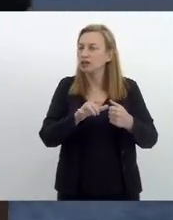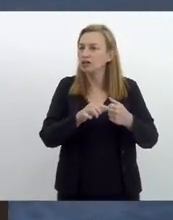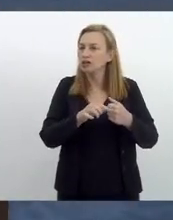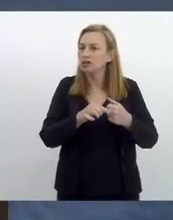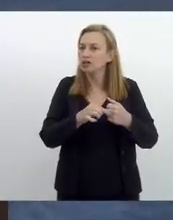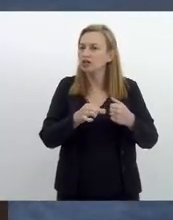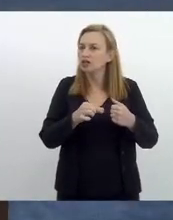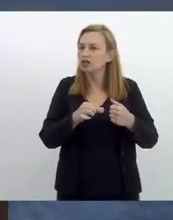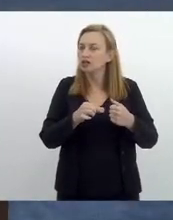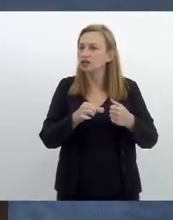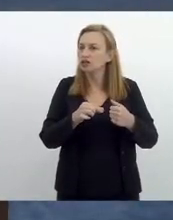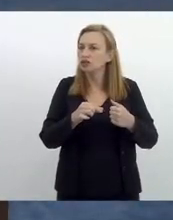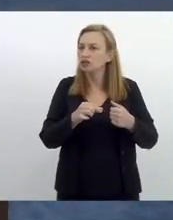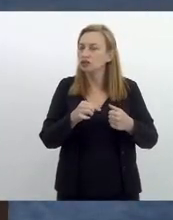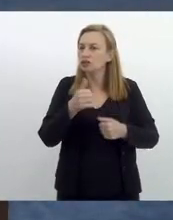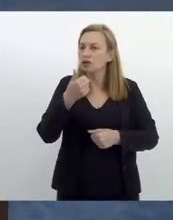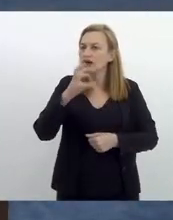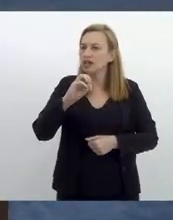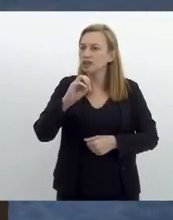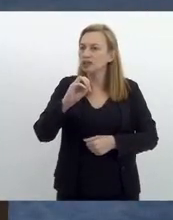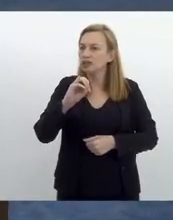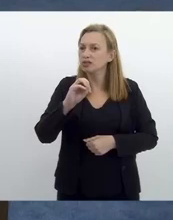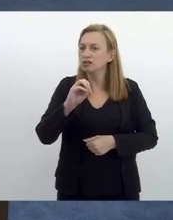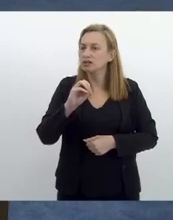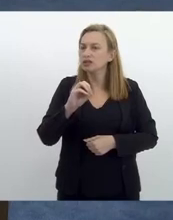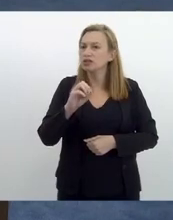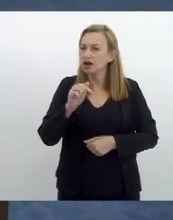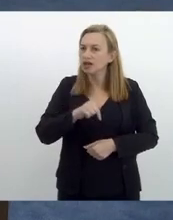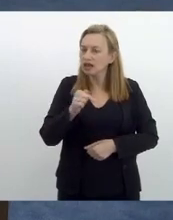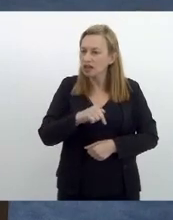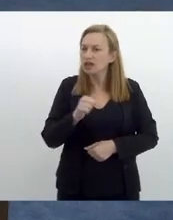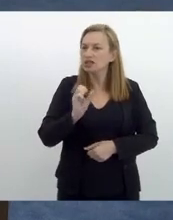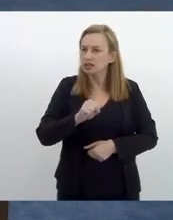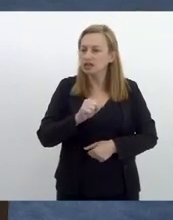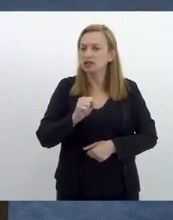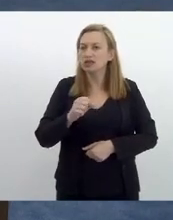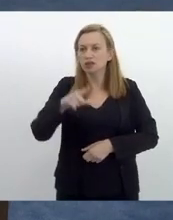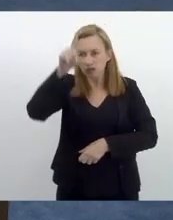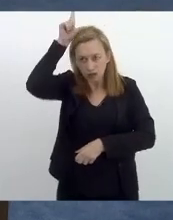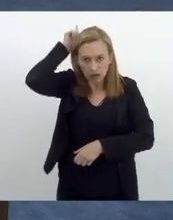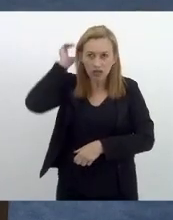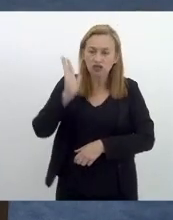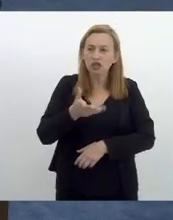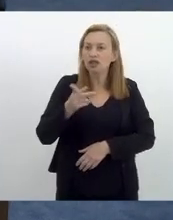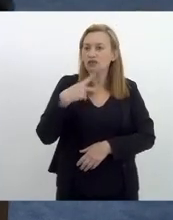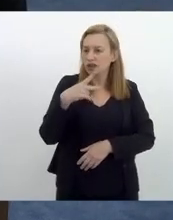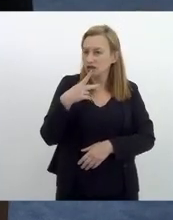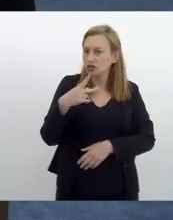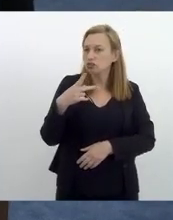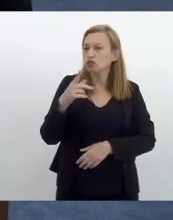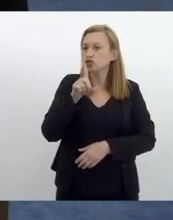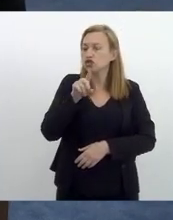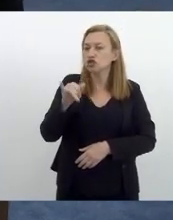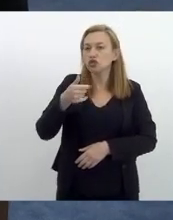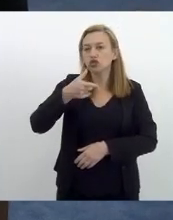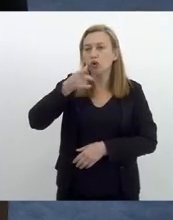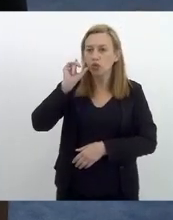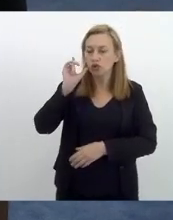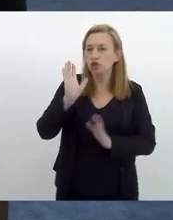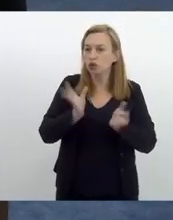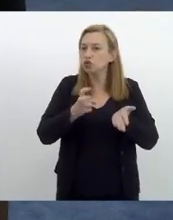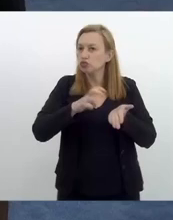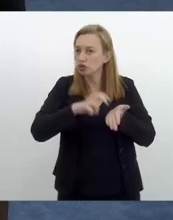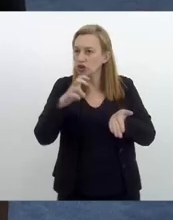do artigo 40. Está aqui. É isso mesmo, Luiz. Mas isso nós estamos falando desde o dia de ontem e hoje pela manhã.